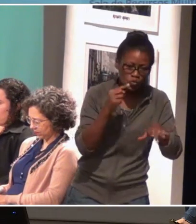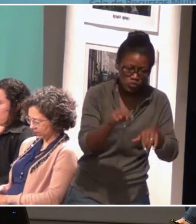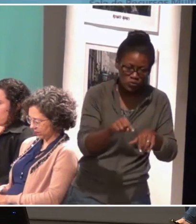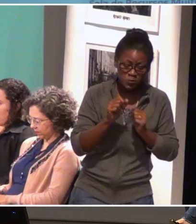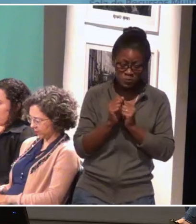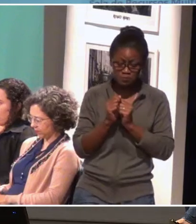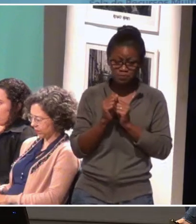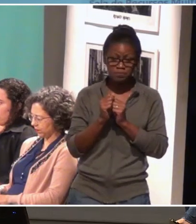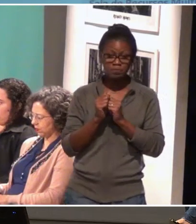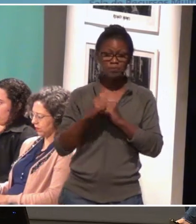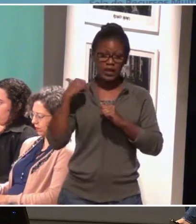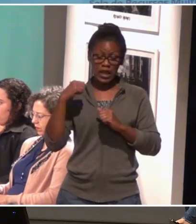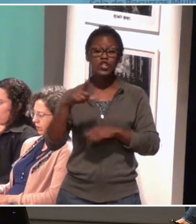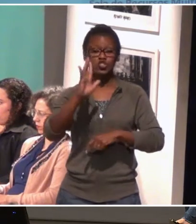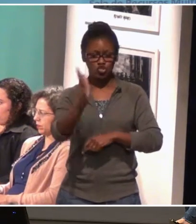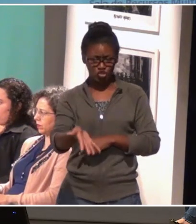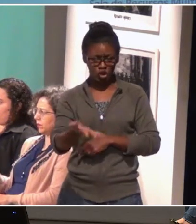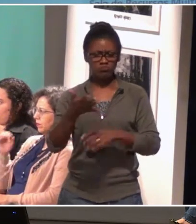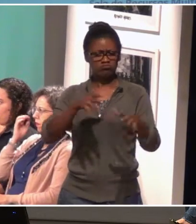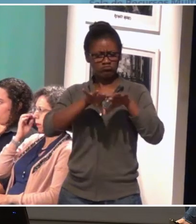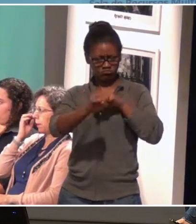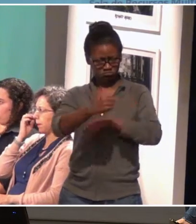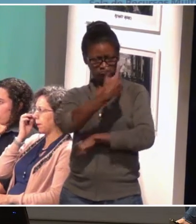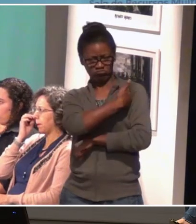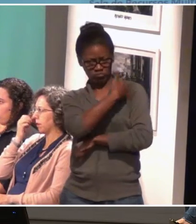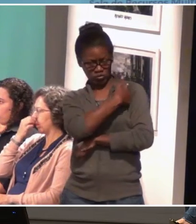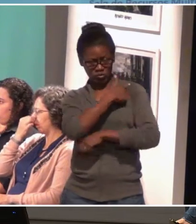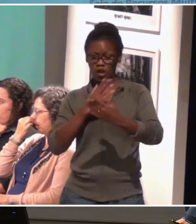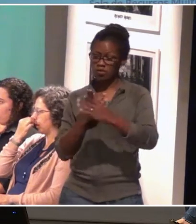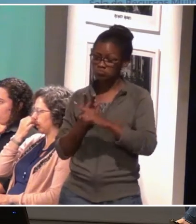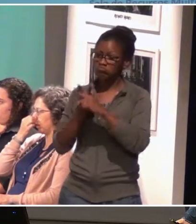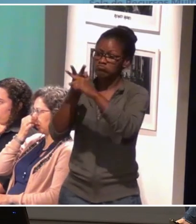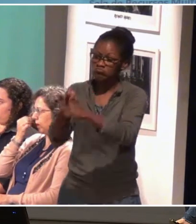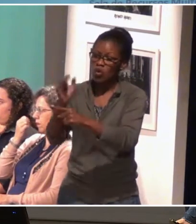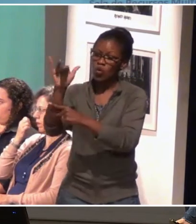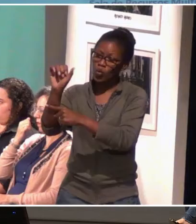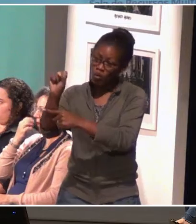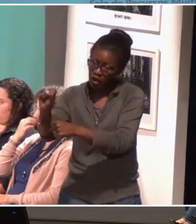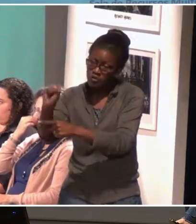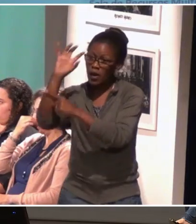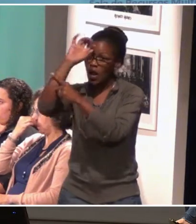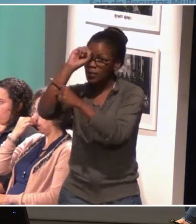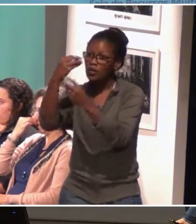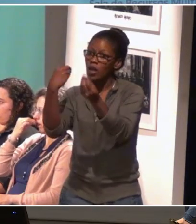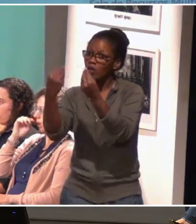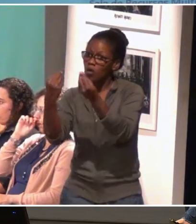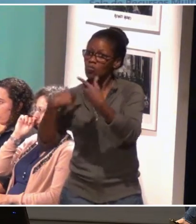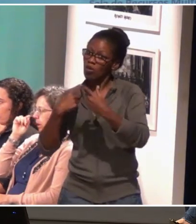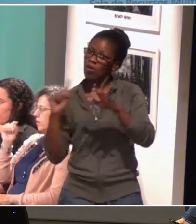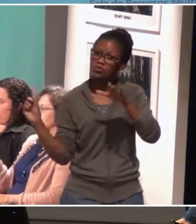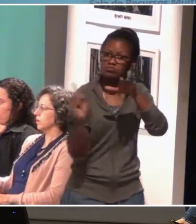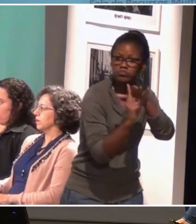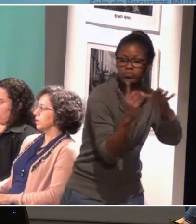o nível... o nível médio. Então, ele busca o CAIS para fazer um curso para atender a rede. Nós já